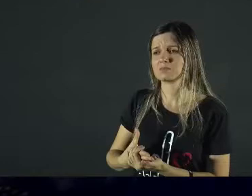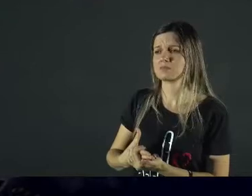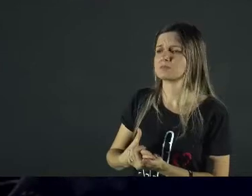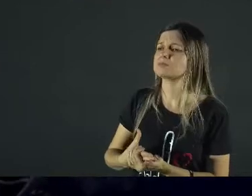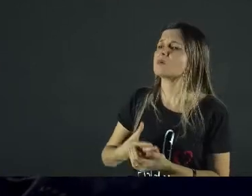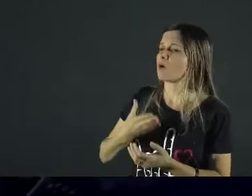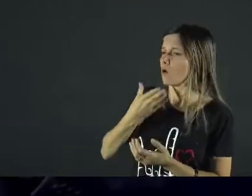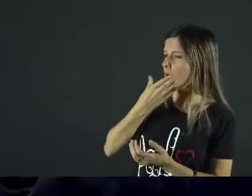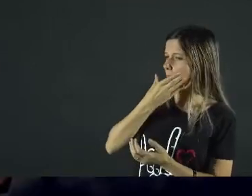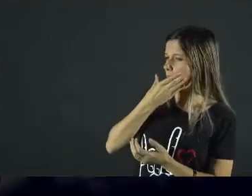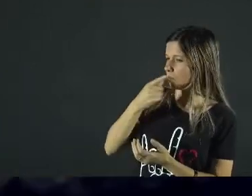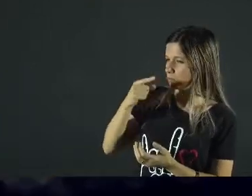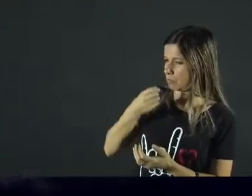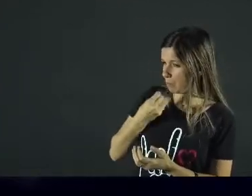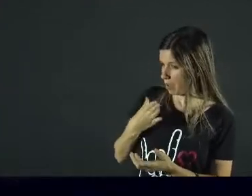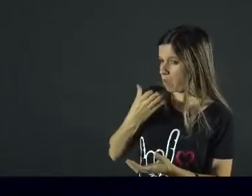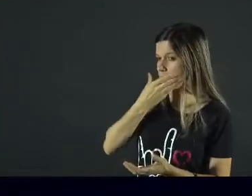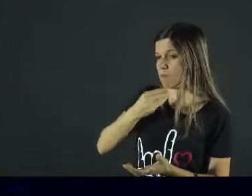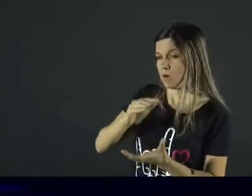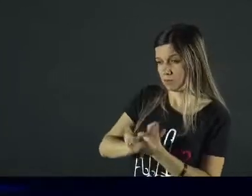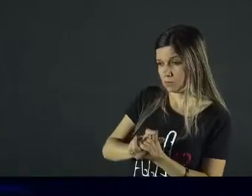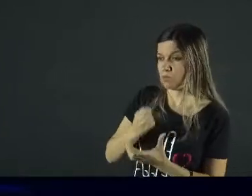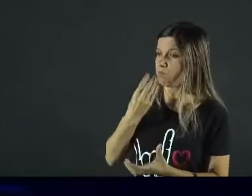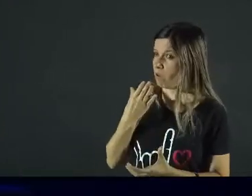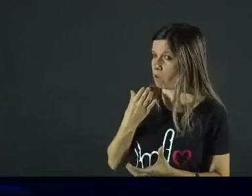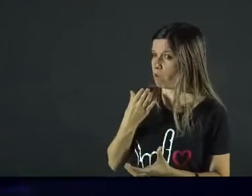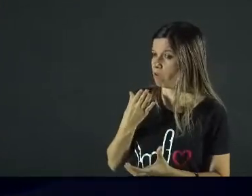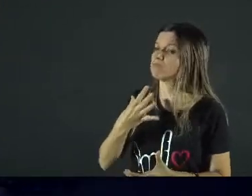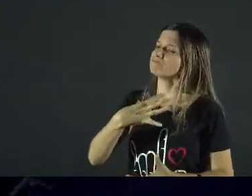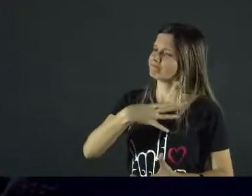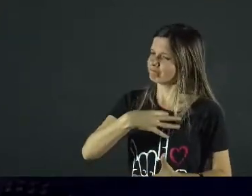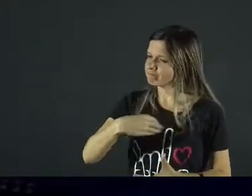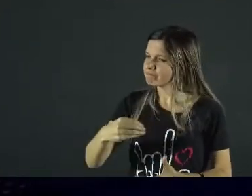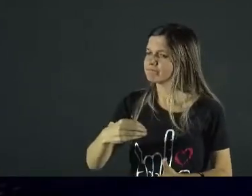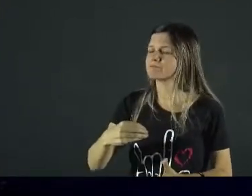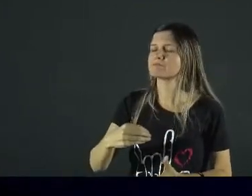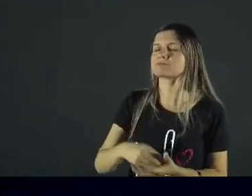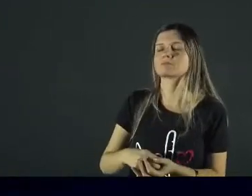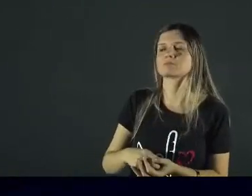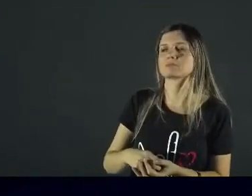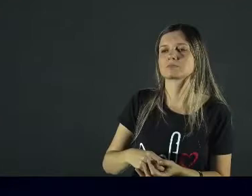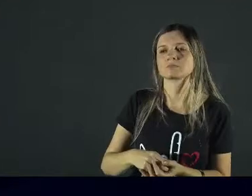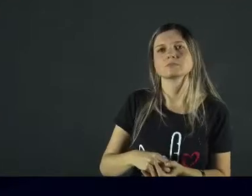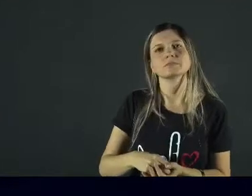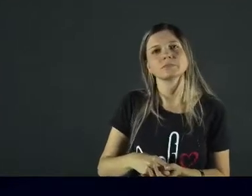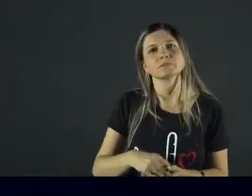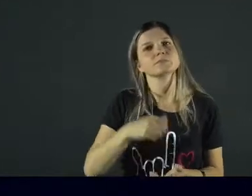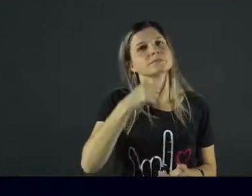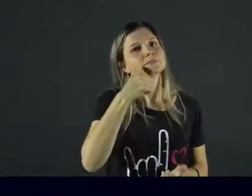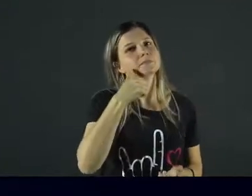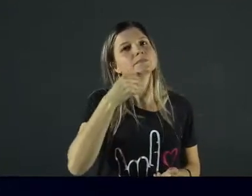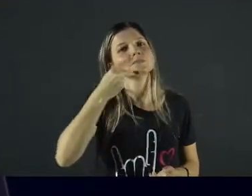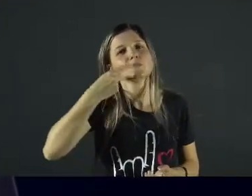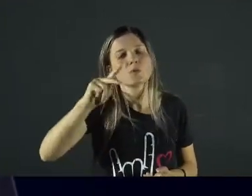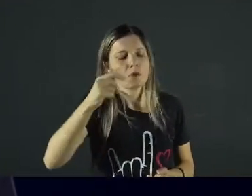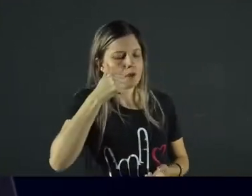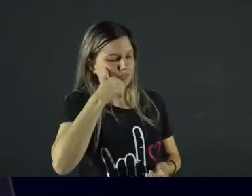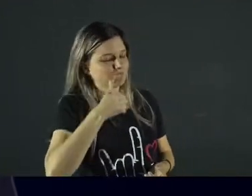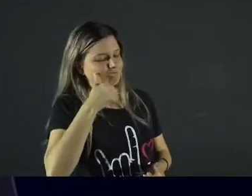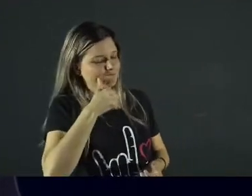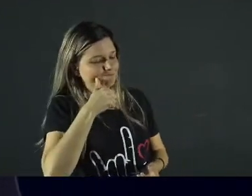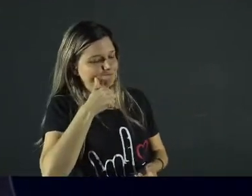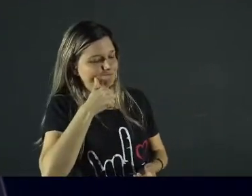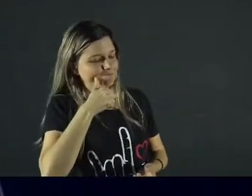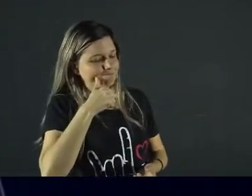Está tudo bem com o seu marido? Está tudo bem com o seu filhinho? E a palavra daquela mulher